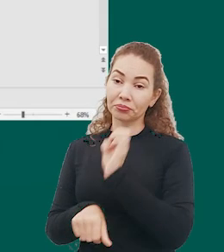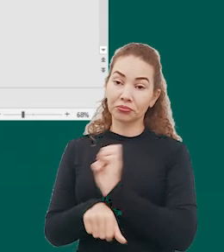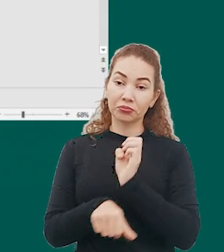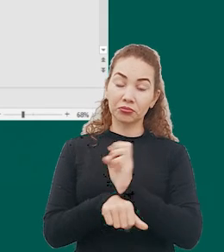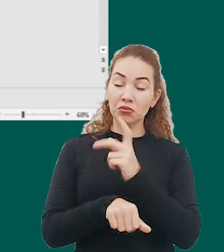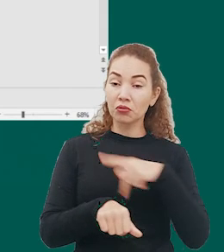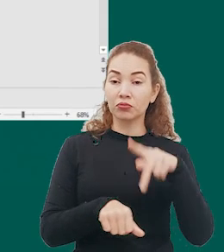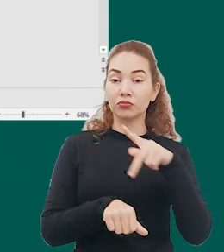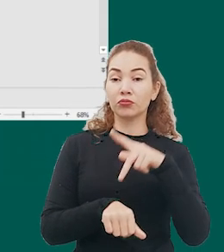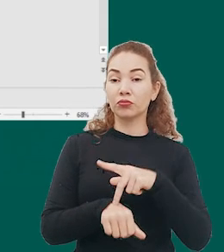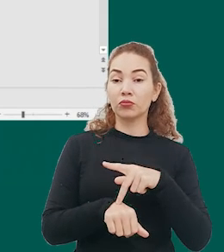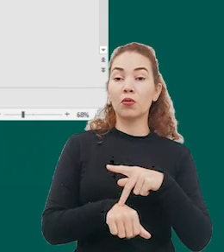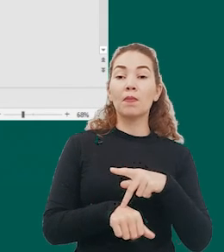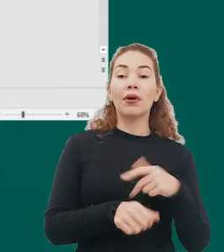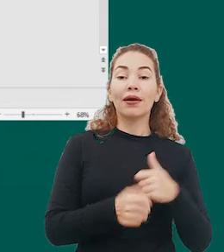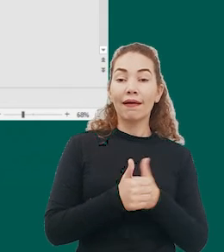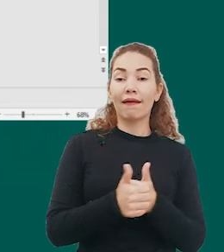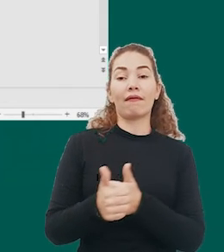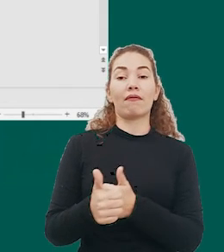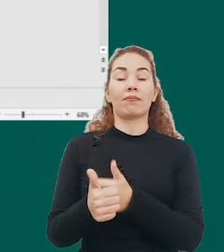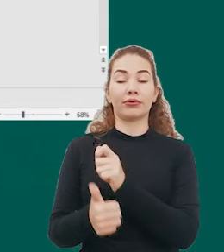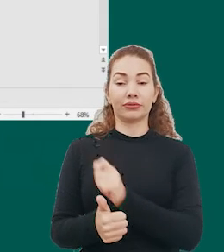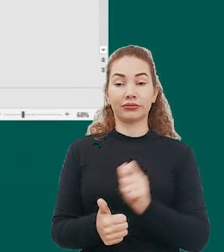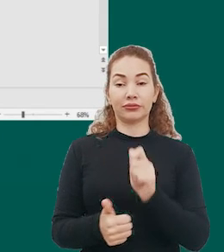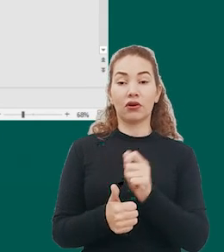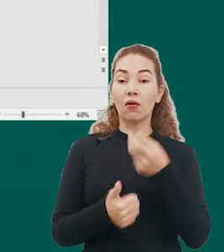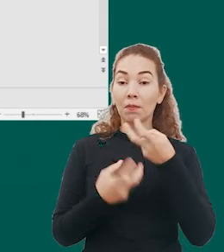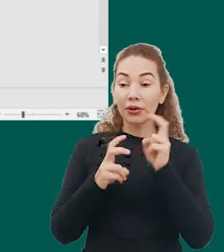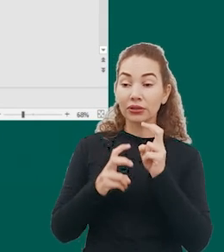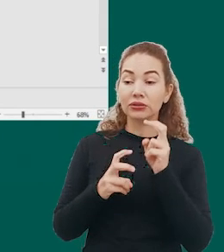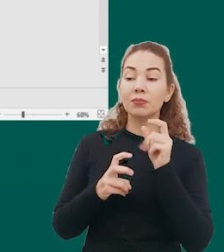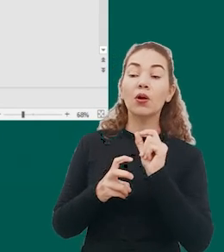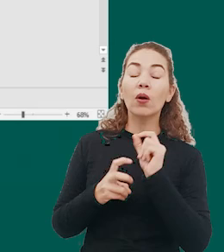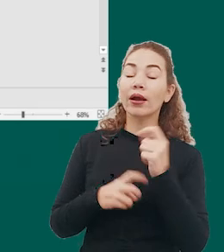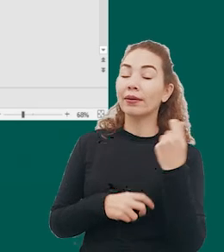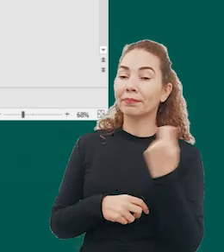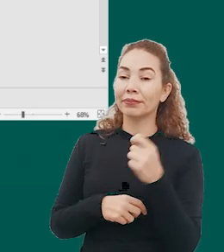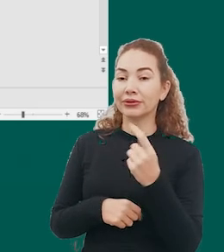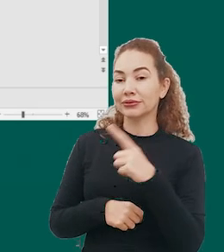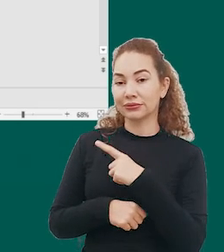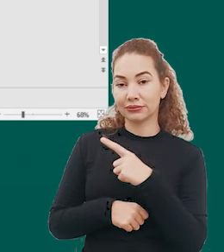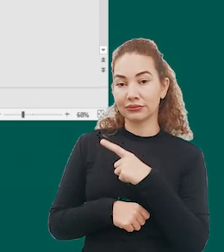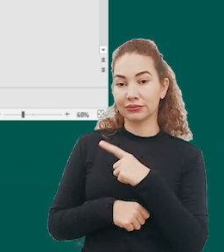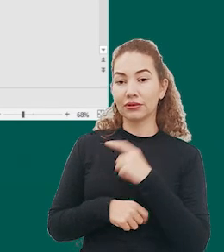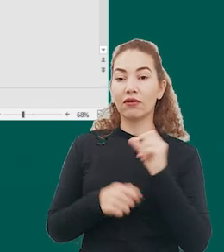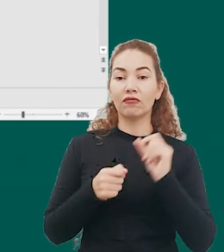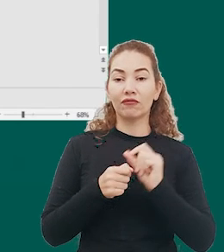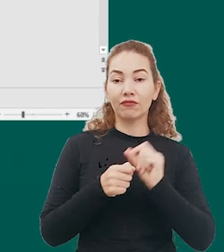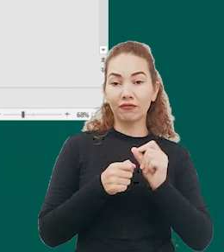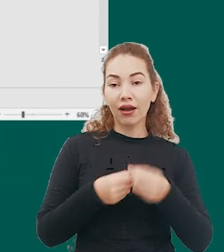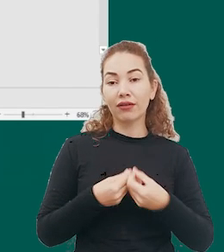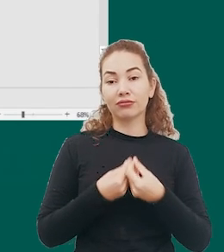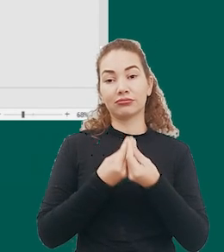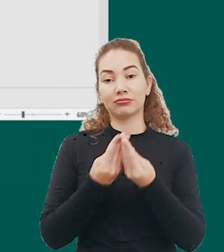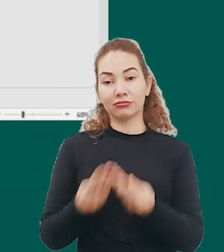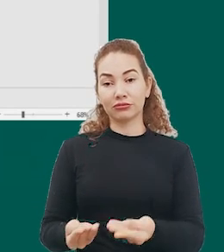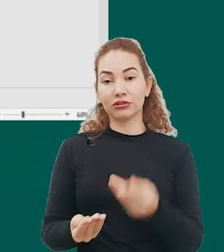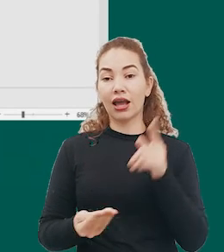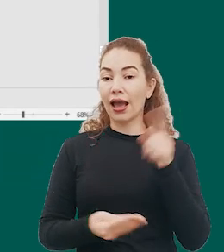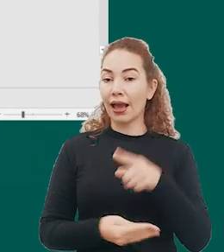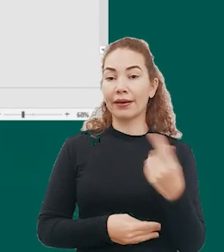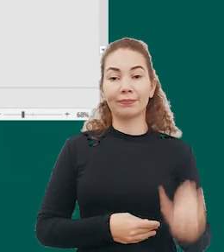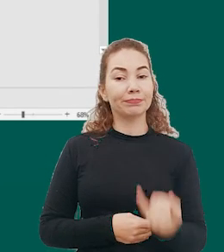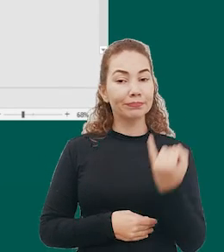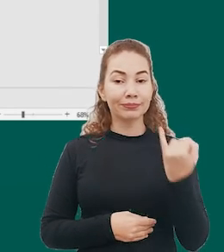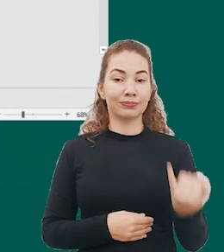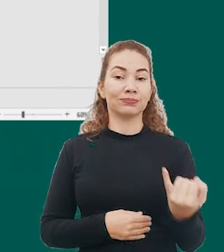país, acompanhem essa entidade, vejam as necessidades que ela tem, façam a sua doação. Isso é muito